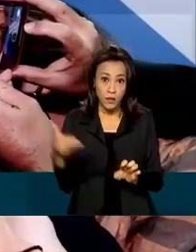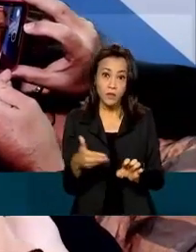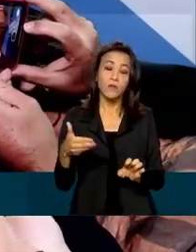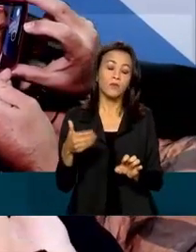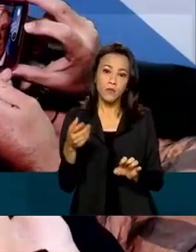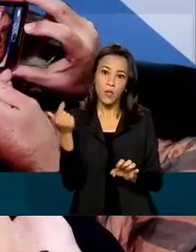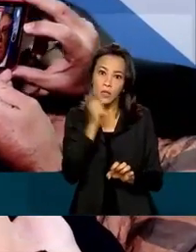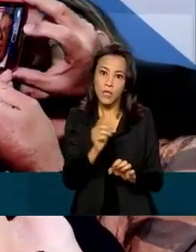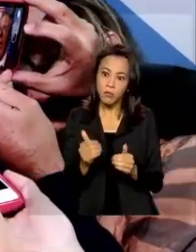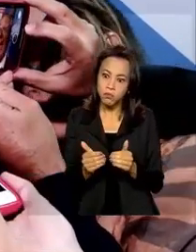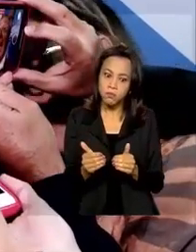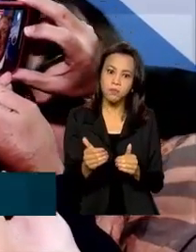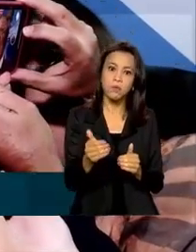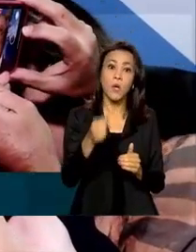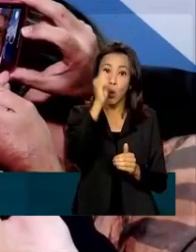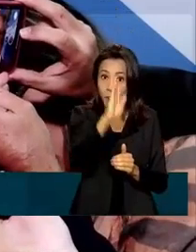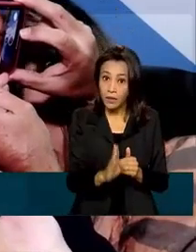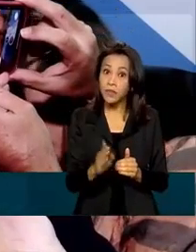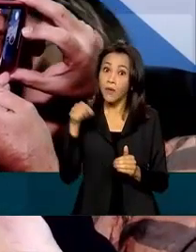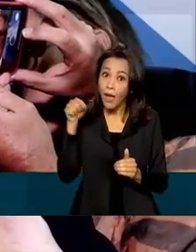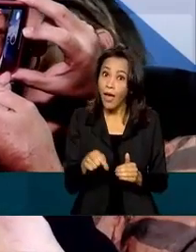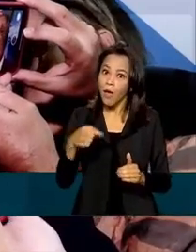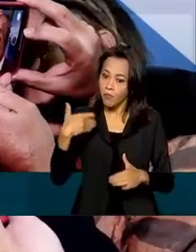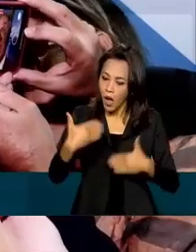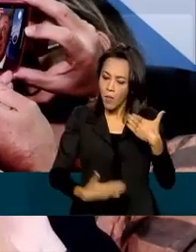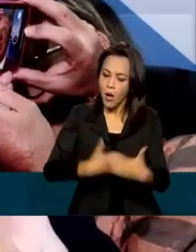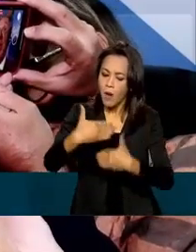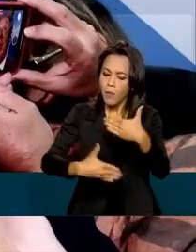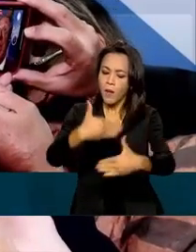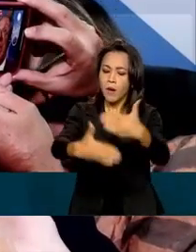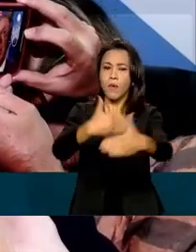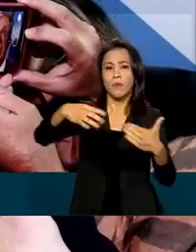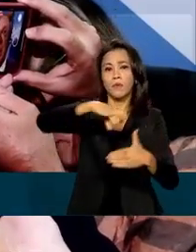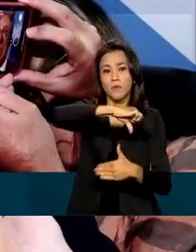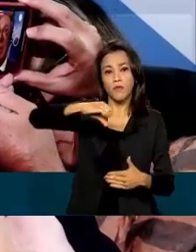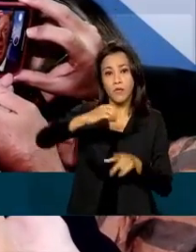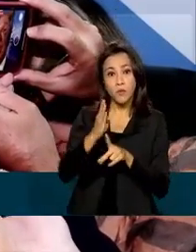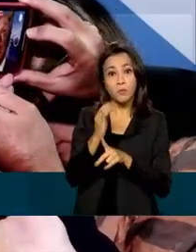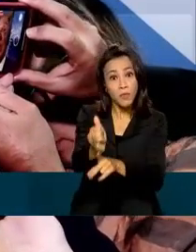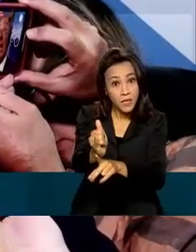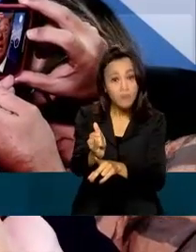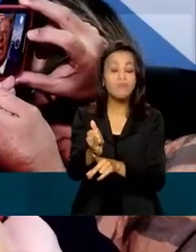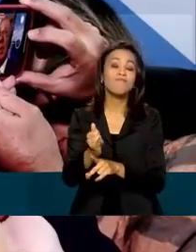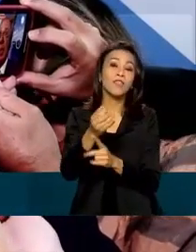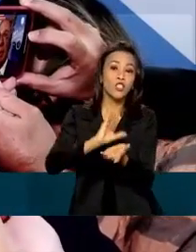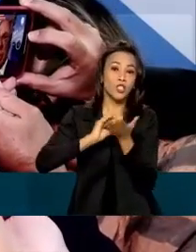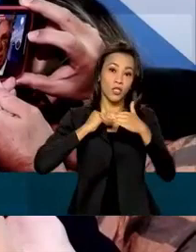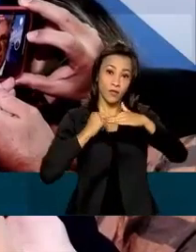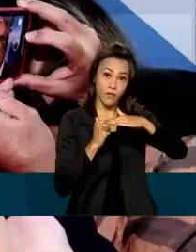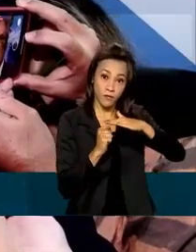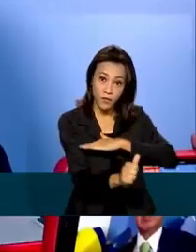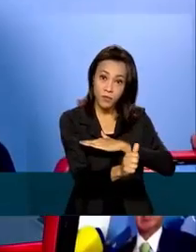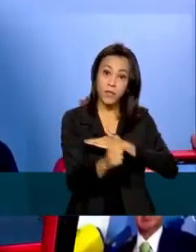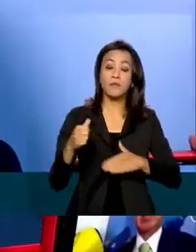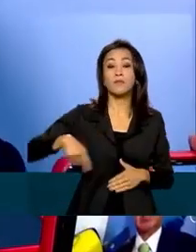então o Brasil está condenado a crescer tem 900 bilhões em investimentos privados contratados os